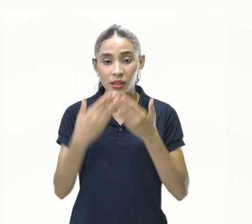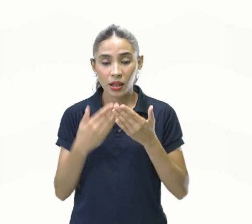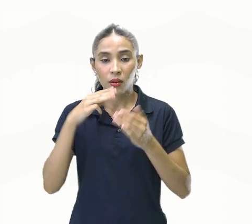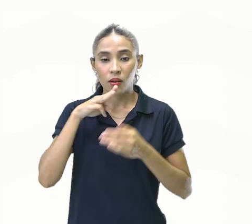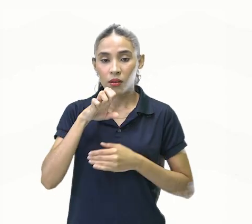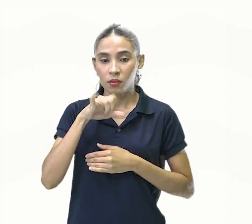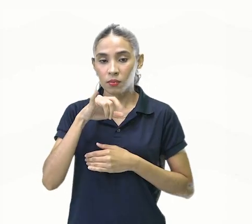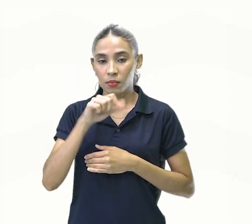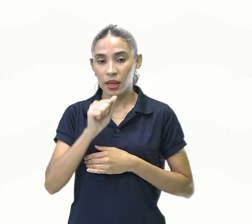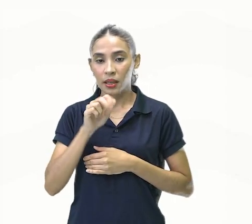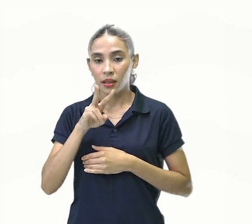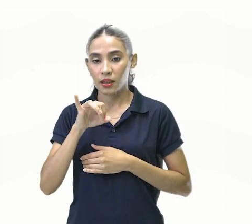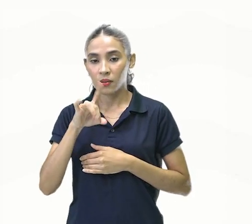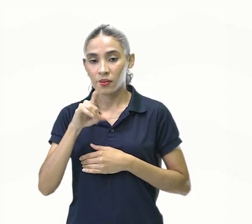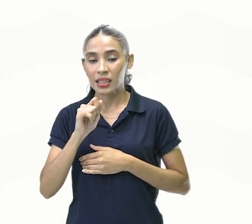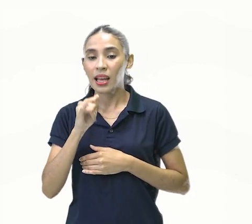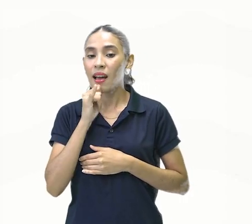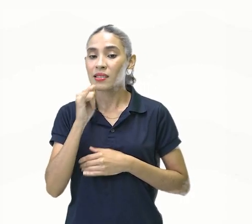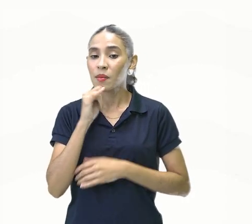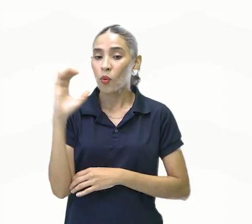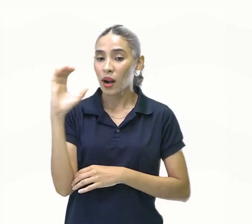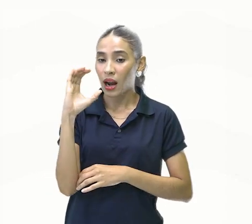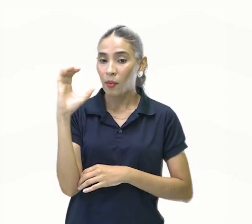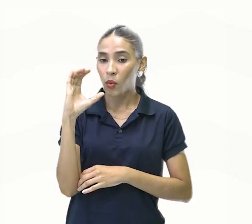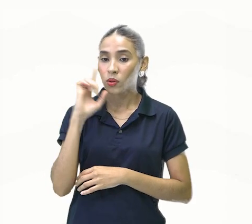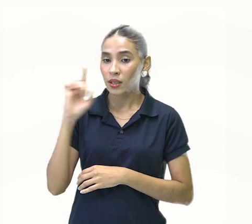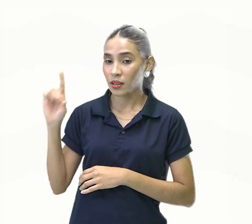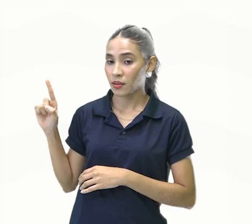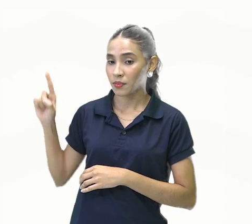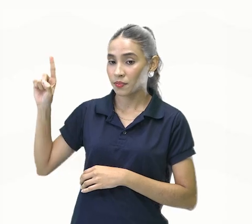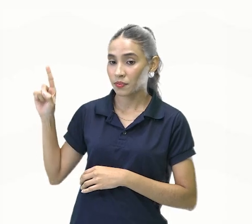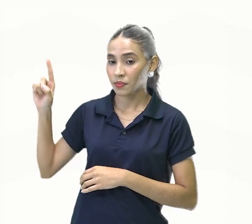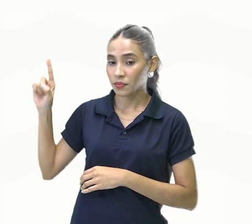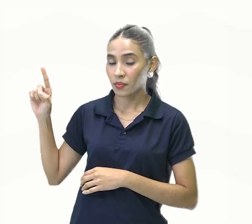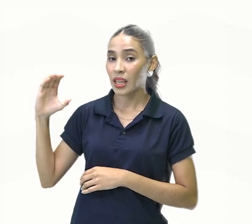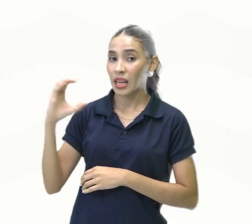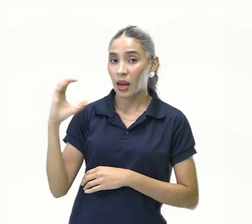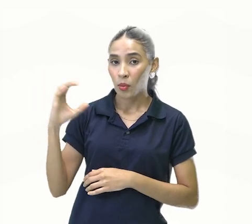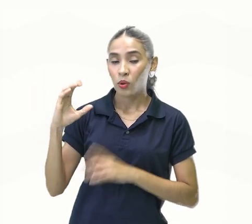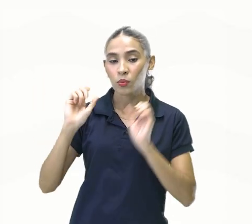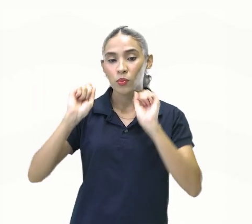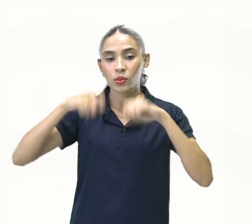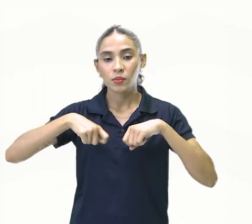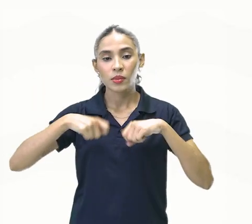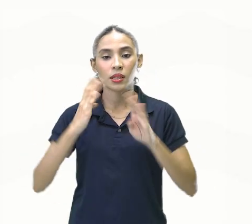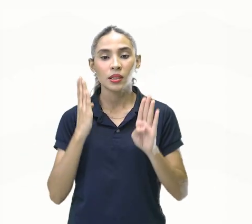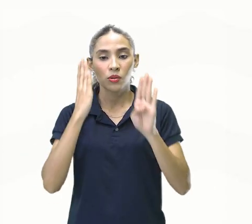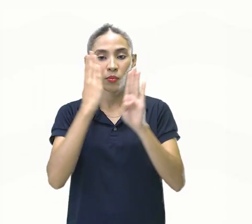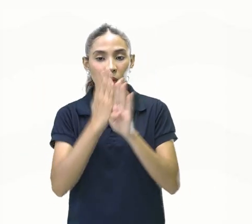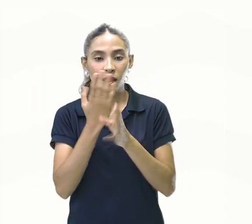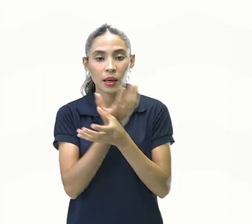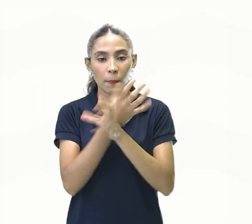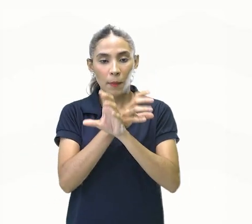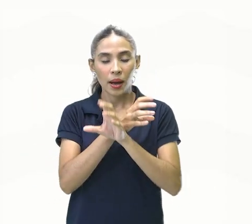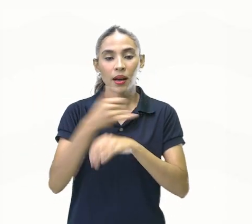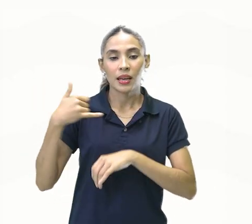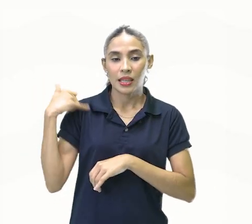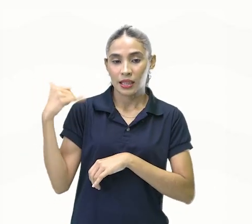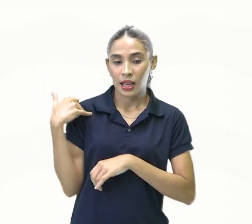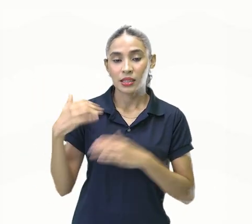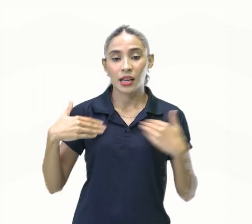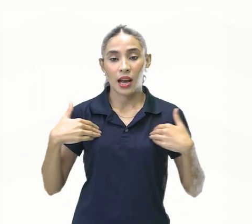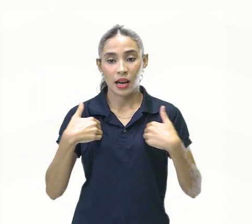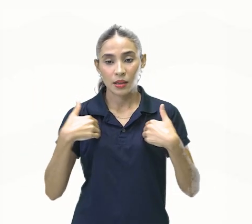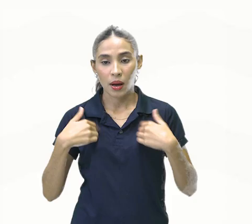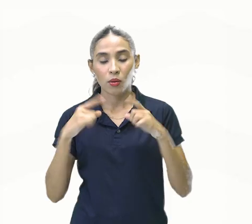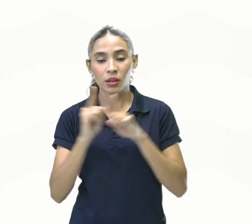a meia-vida do carbono, como temos uma imagem aí, que possibilita a descoberta da idade de um fóssil, tanto